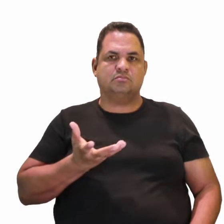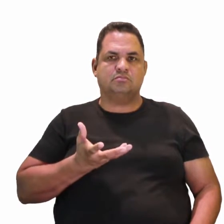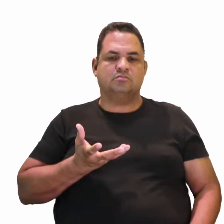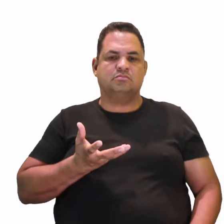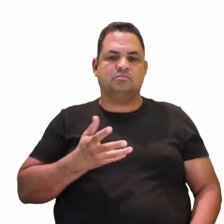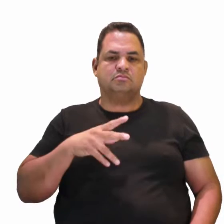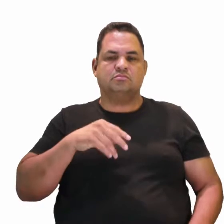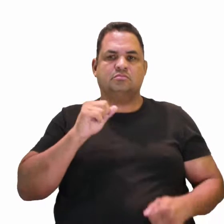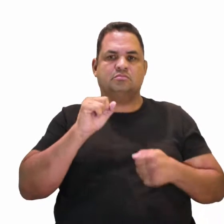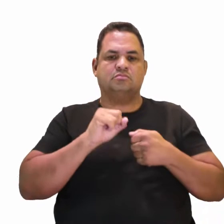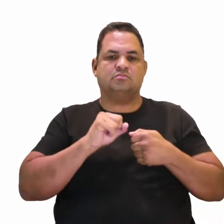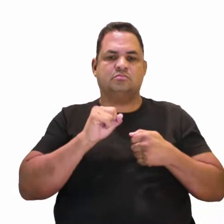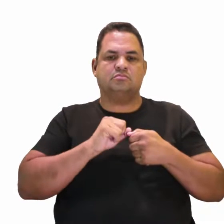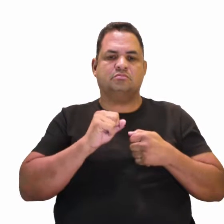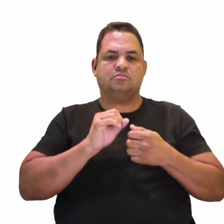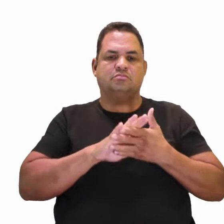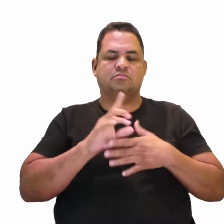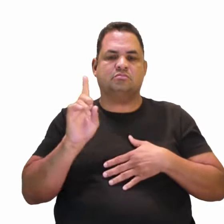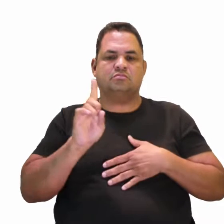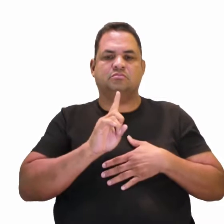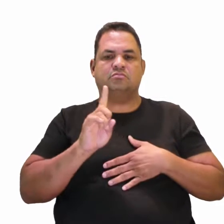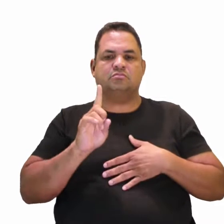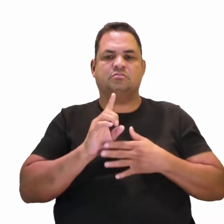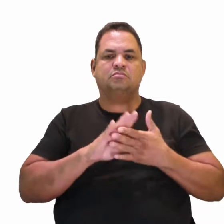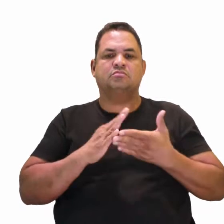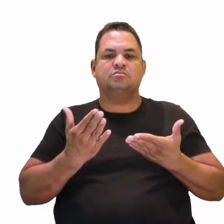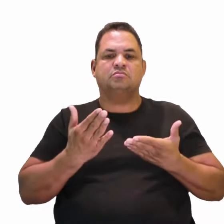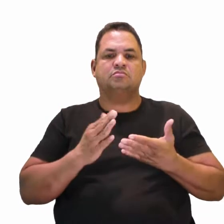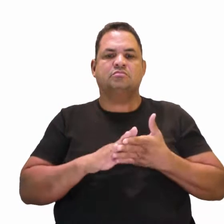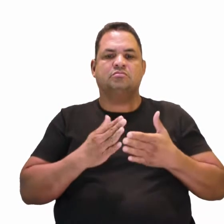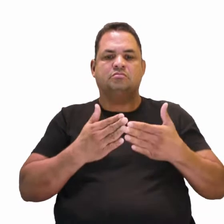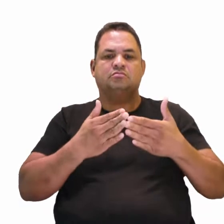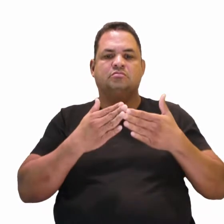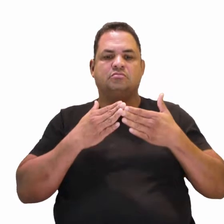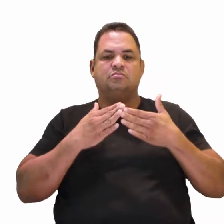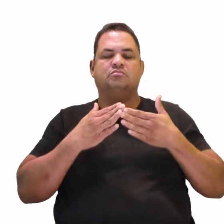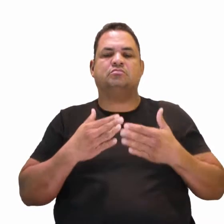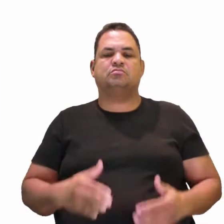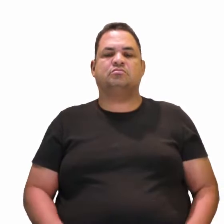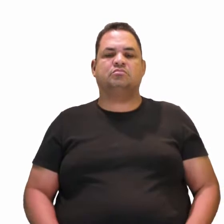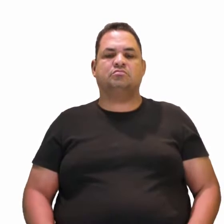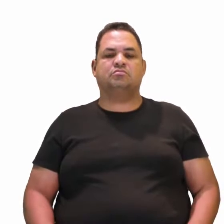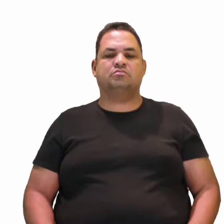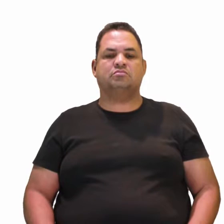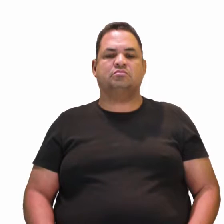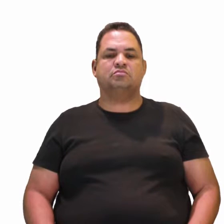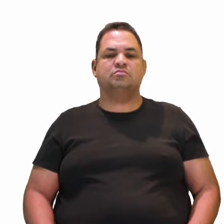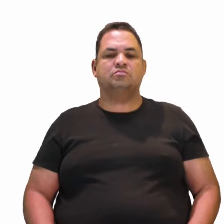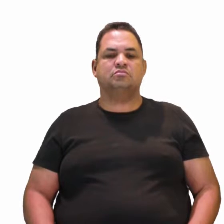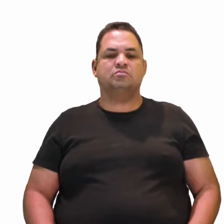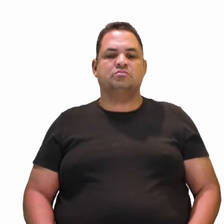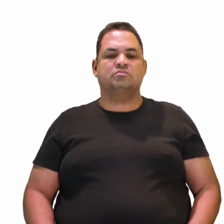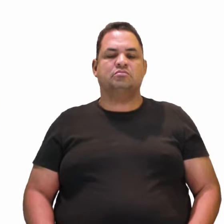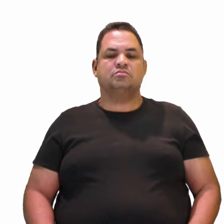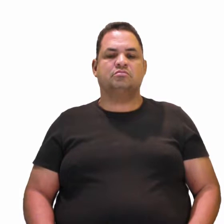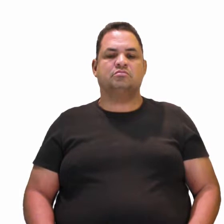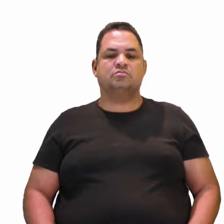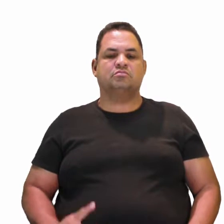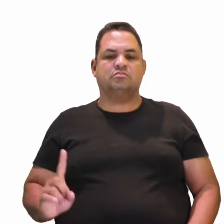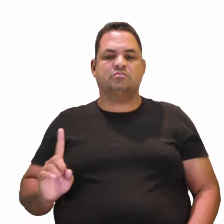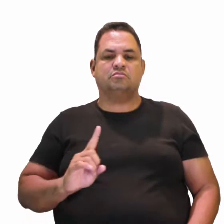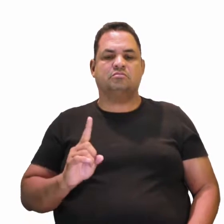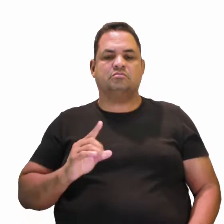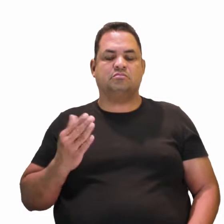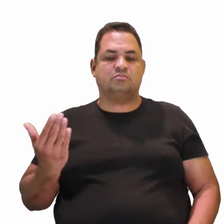quisesse fazer na forma negativa, seria please don't come here, ou seja,